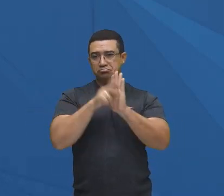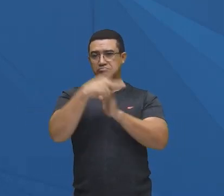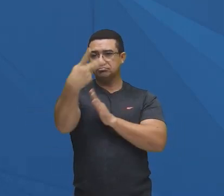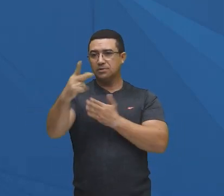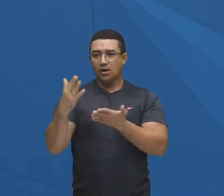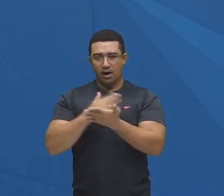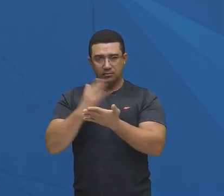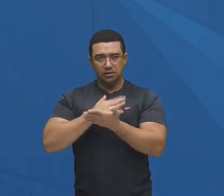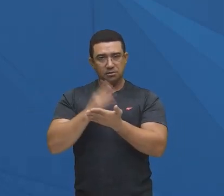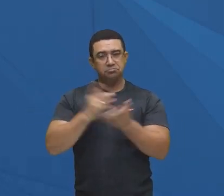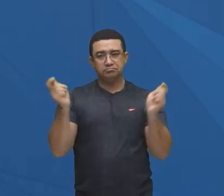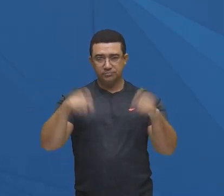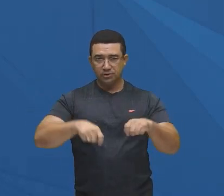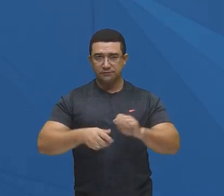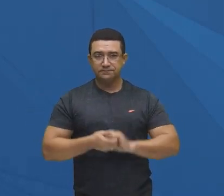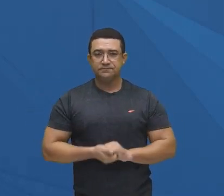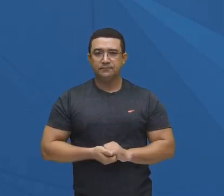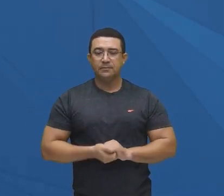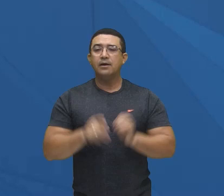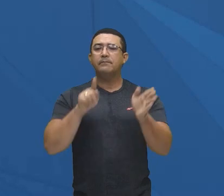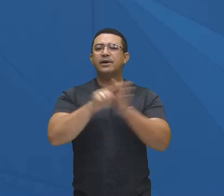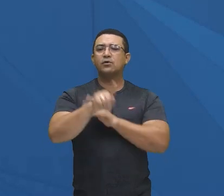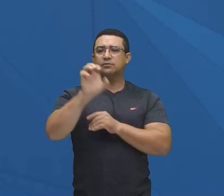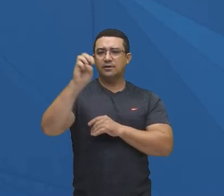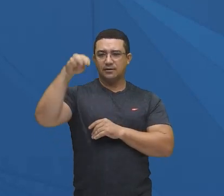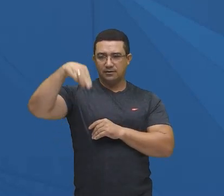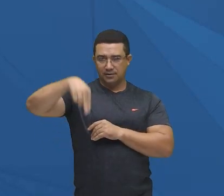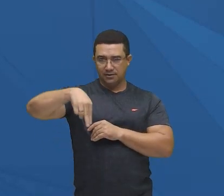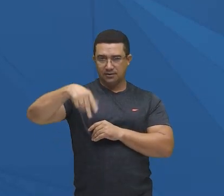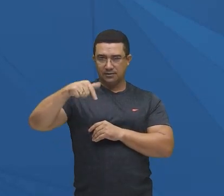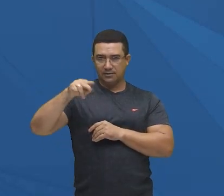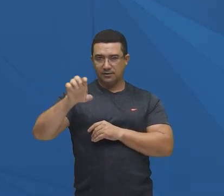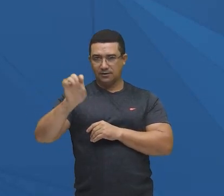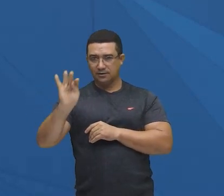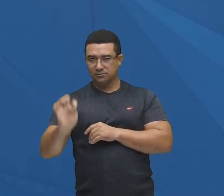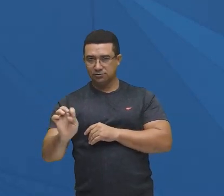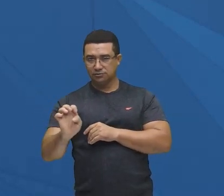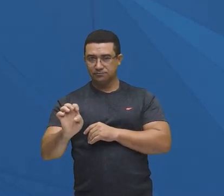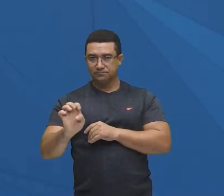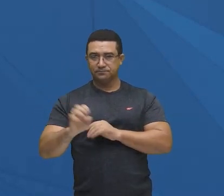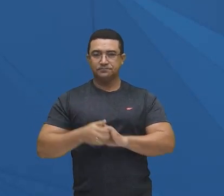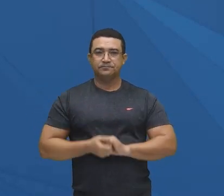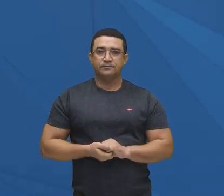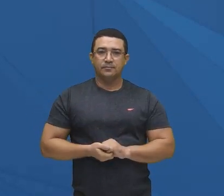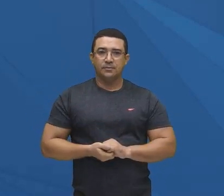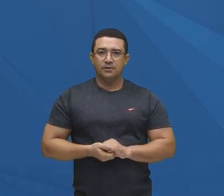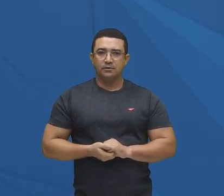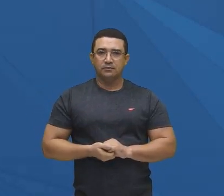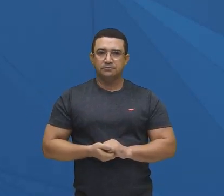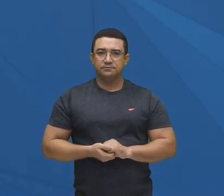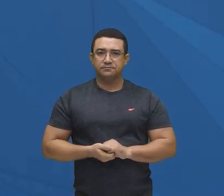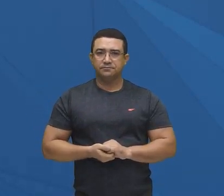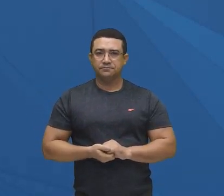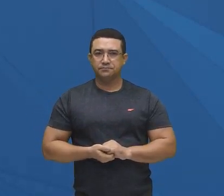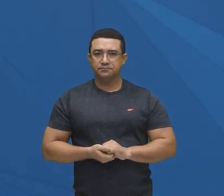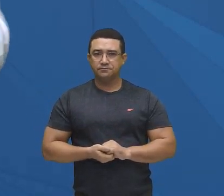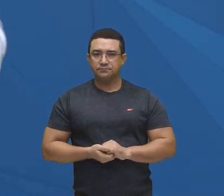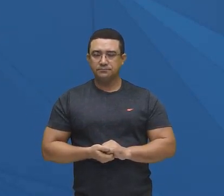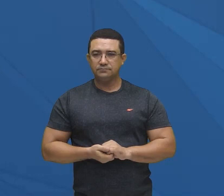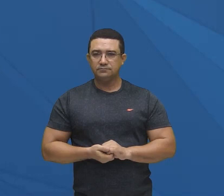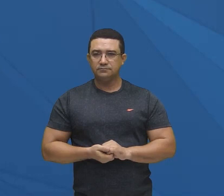vamos lá. Pergunta da enquete, quero saber de vocês. Já deixou de sair de casa para